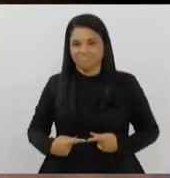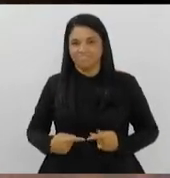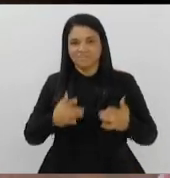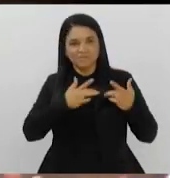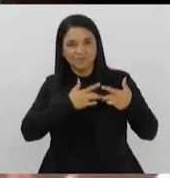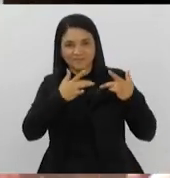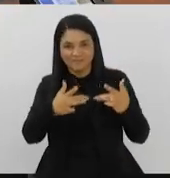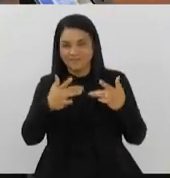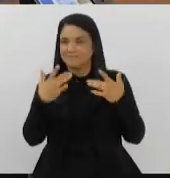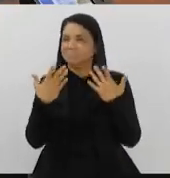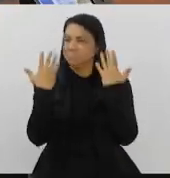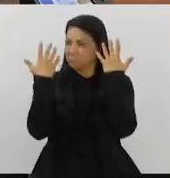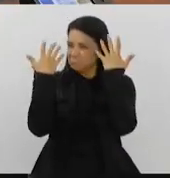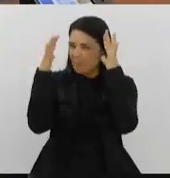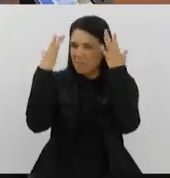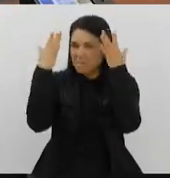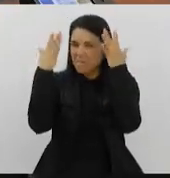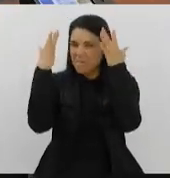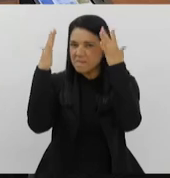nossas duas